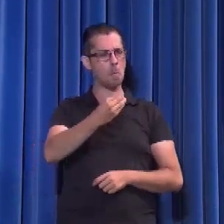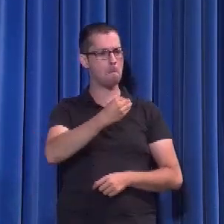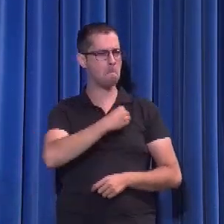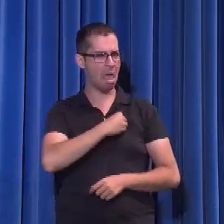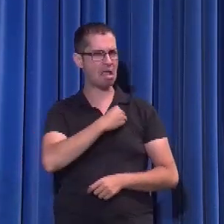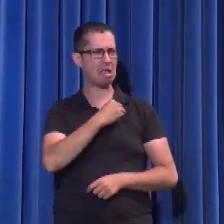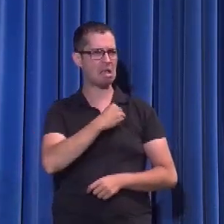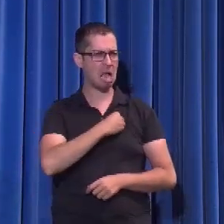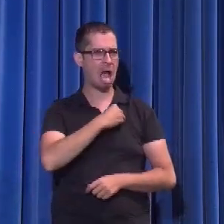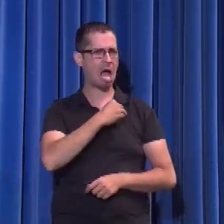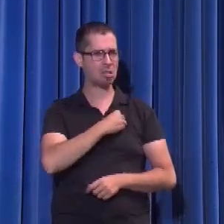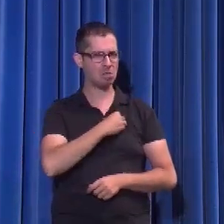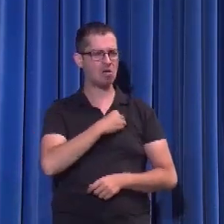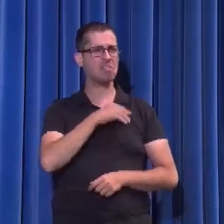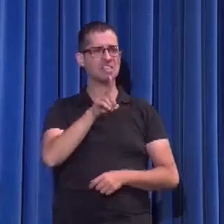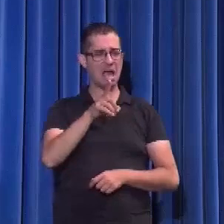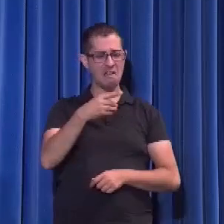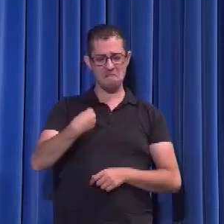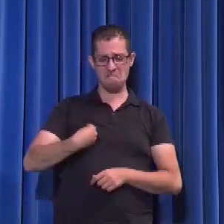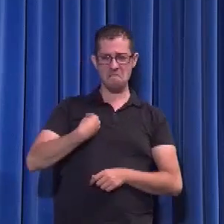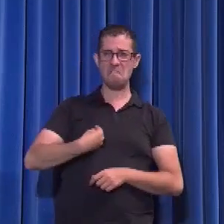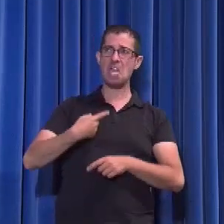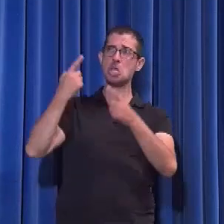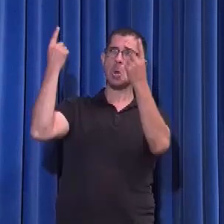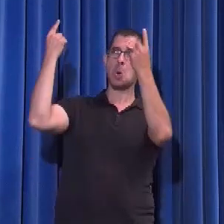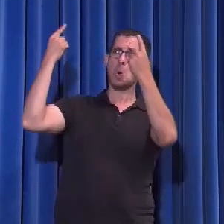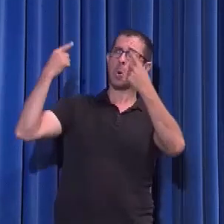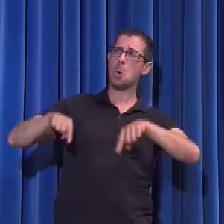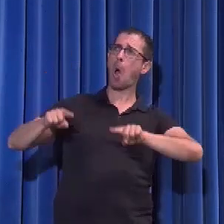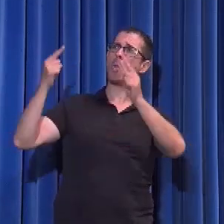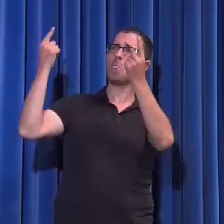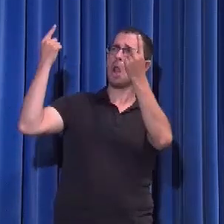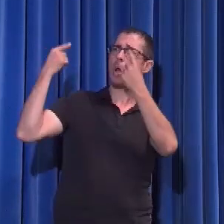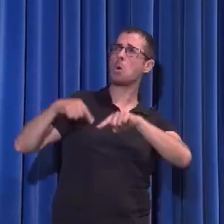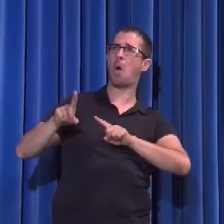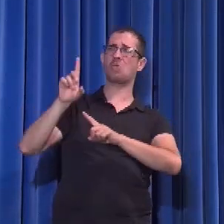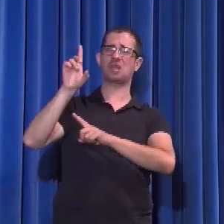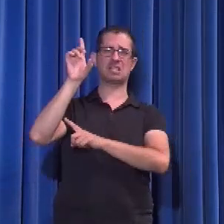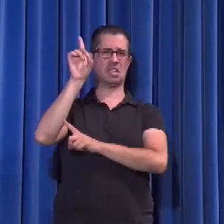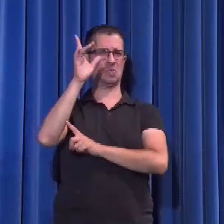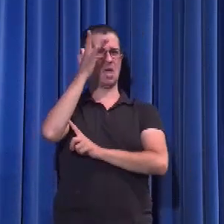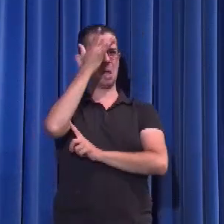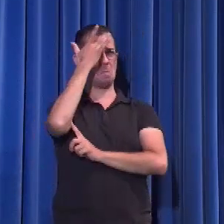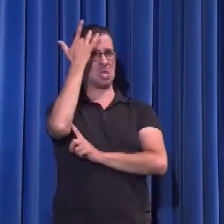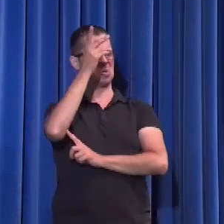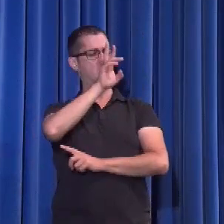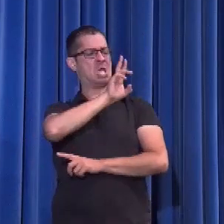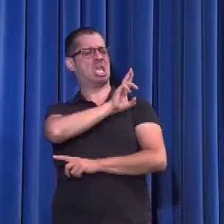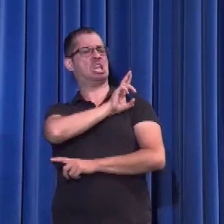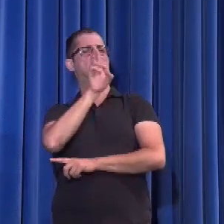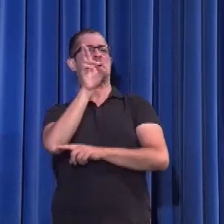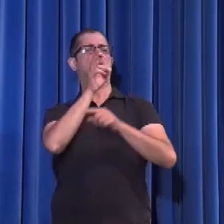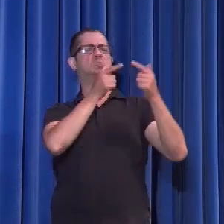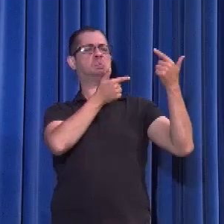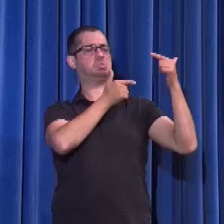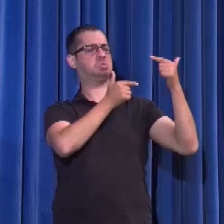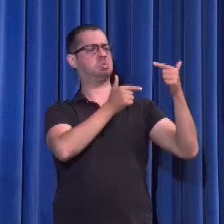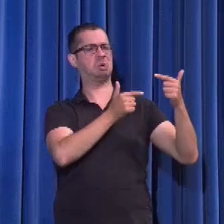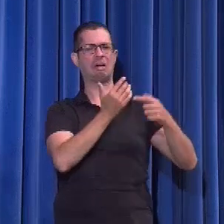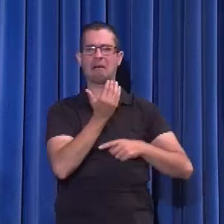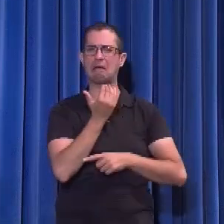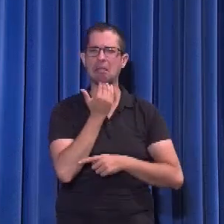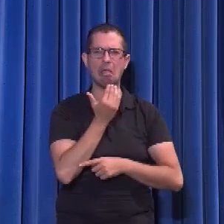estão vivendo em ofensa contra Deus. A religiosidade de vocês não adianta. É